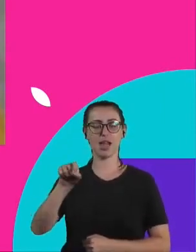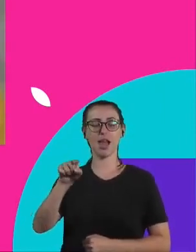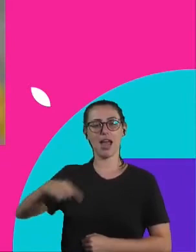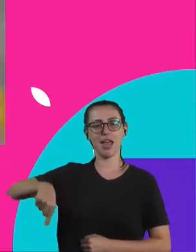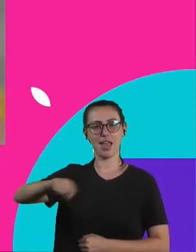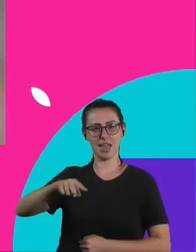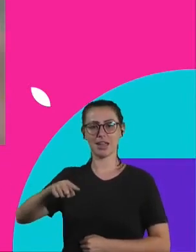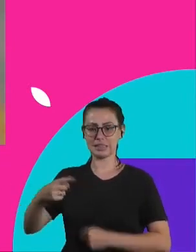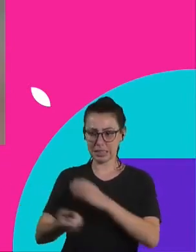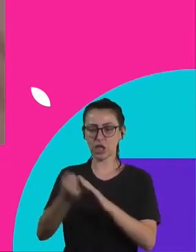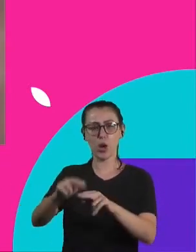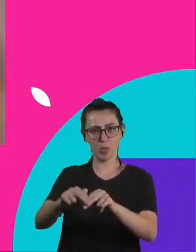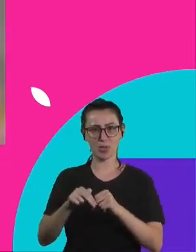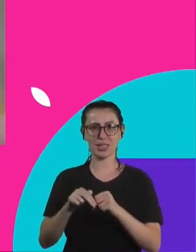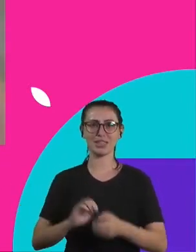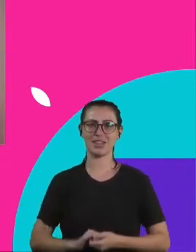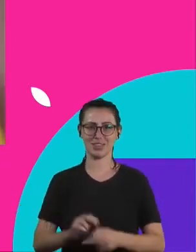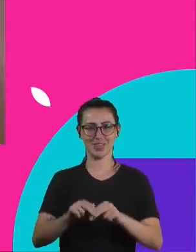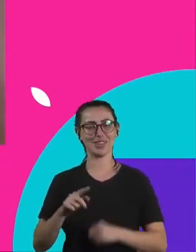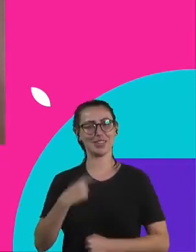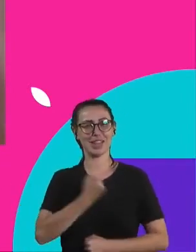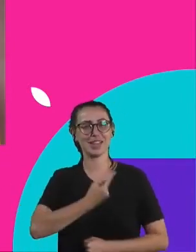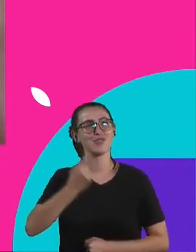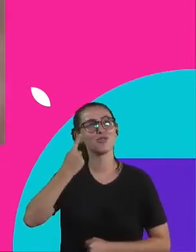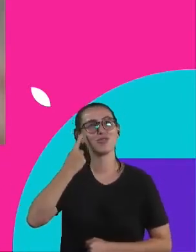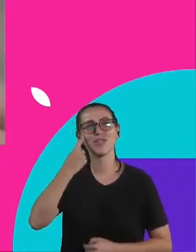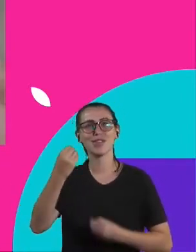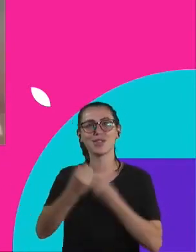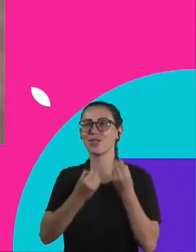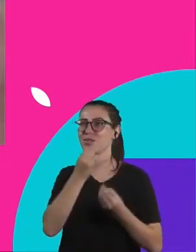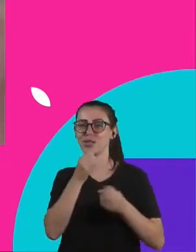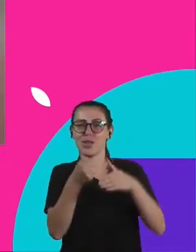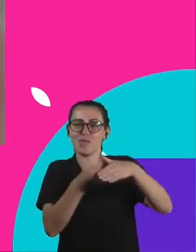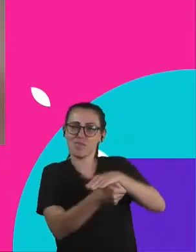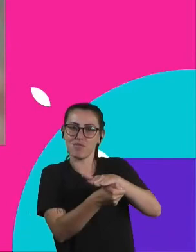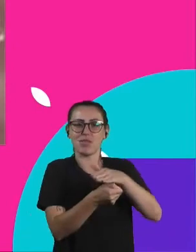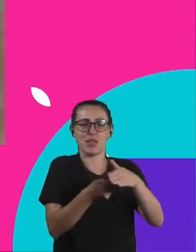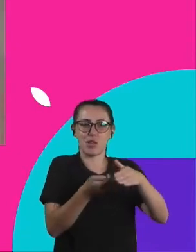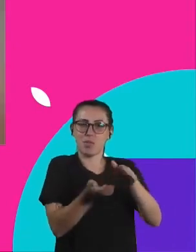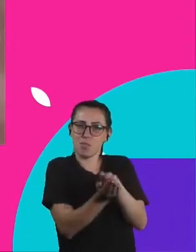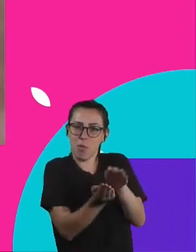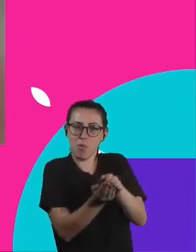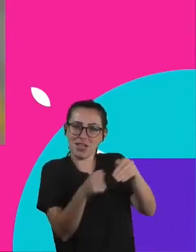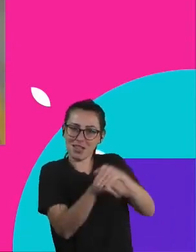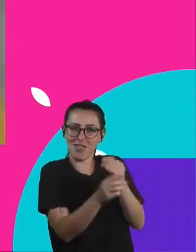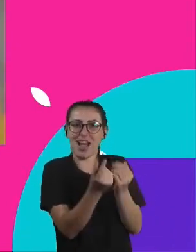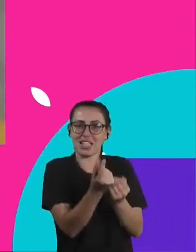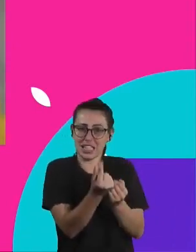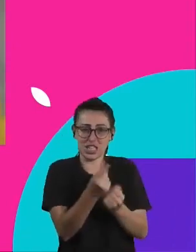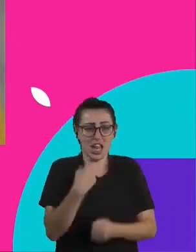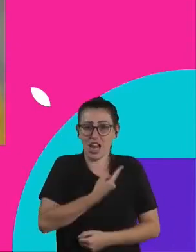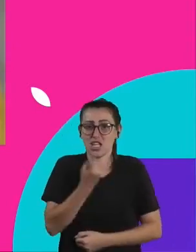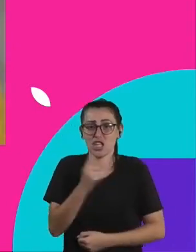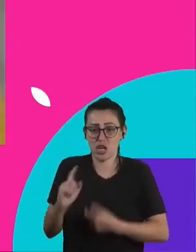renda, a gente perde nossas poupanças porque a gente não produz. E a maioria das coisas que a gente precisa para viver, a gente